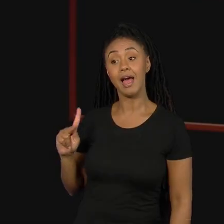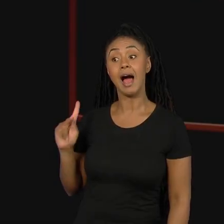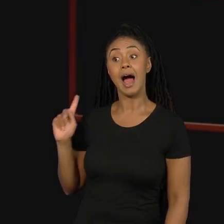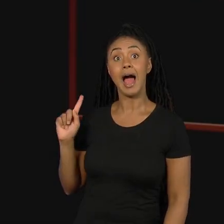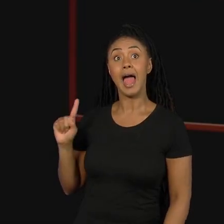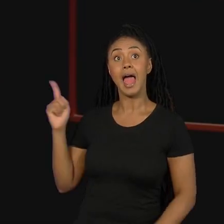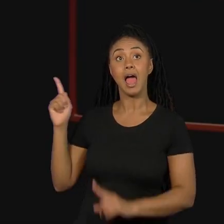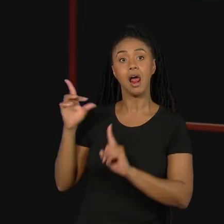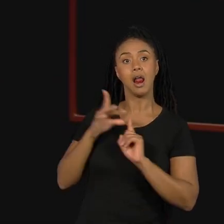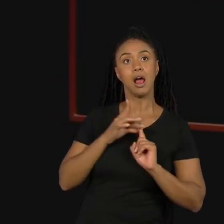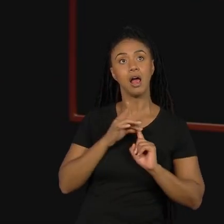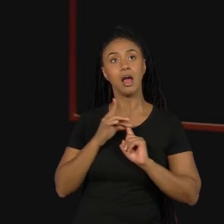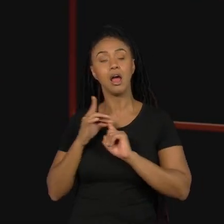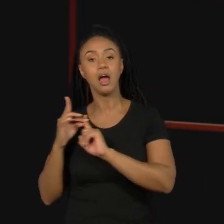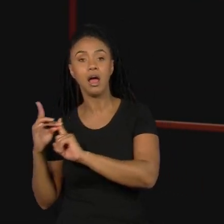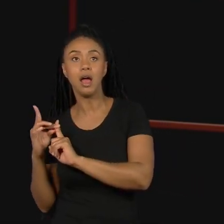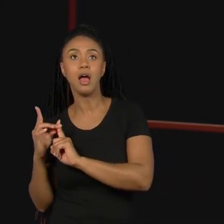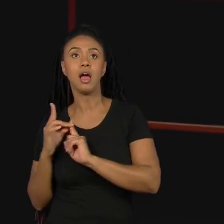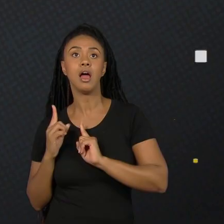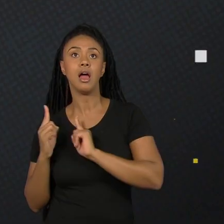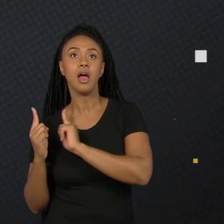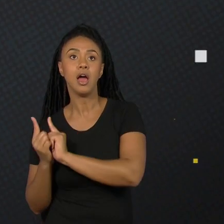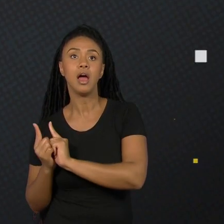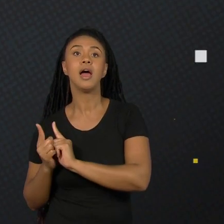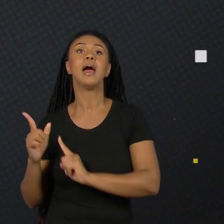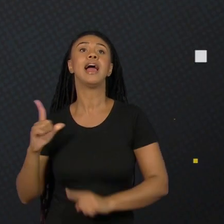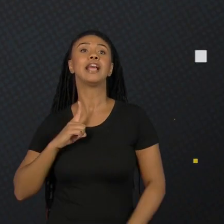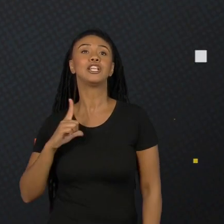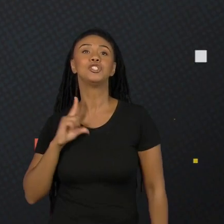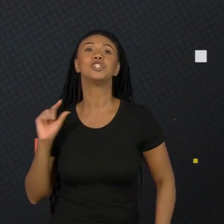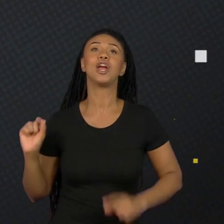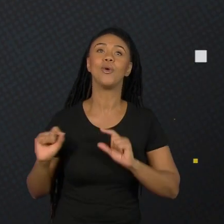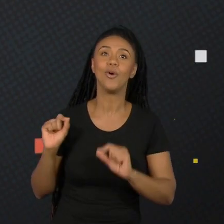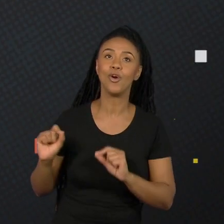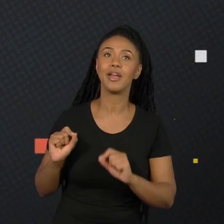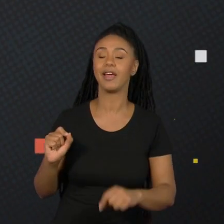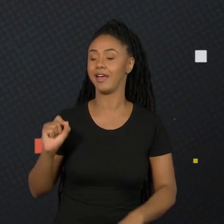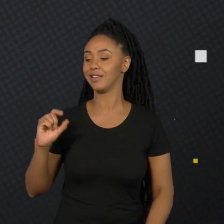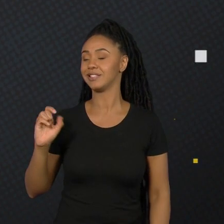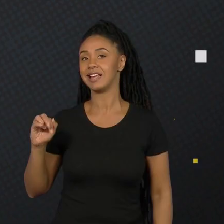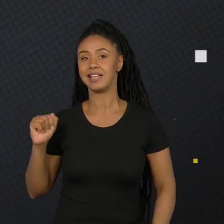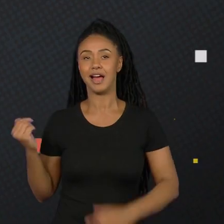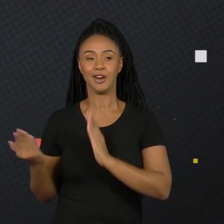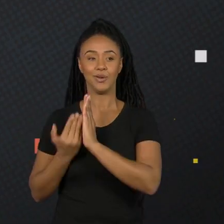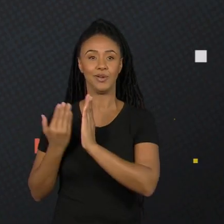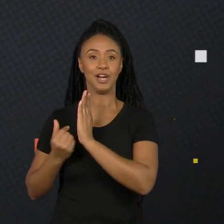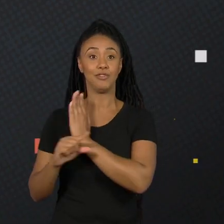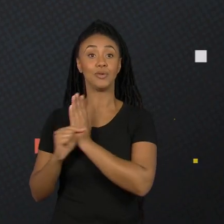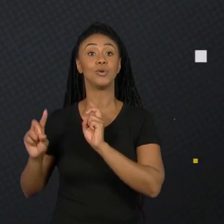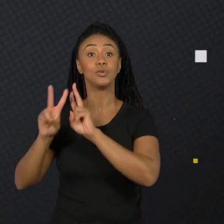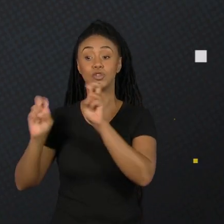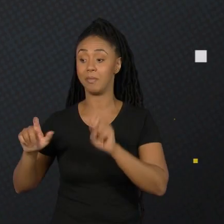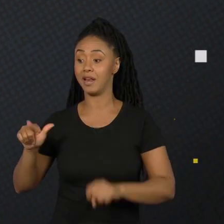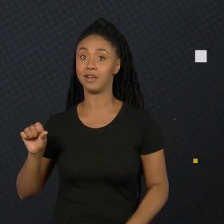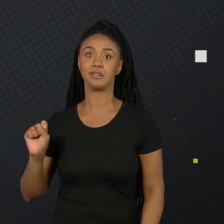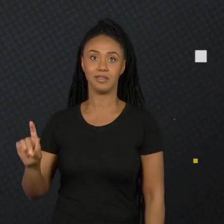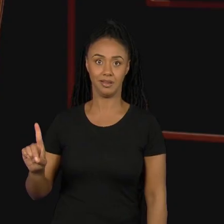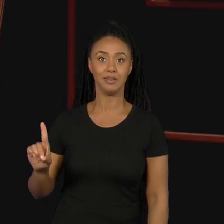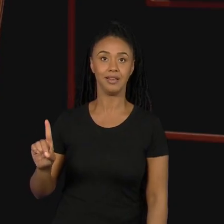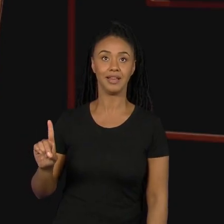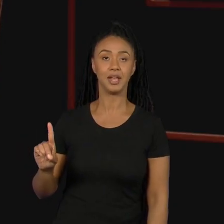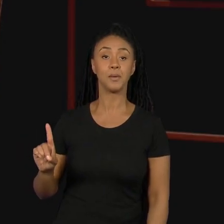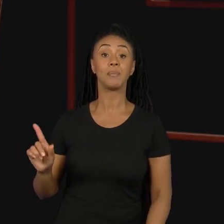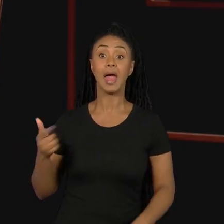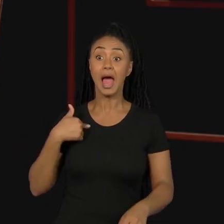que ela tinha feito uma experiência lisérgica com o famoso cesário médico, que depois fez com tanta gente. E quando eu finalmente fiz